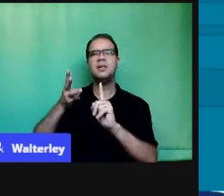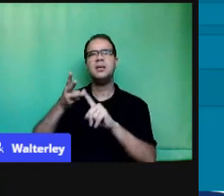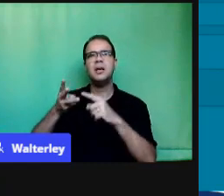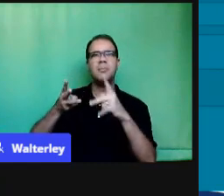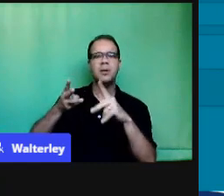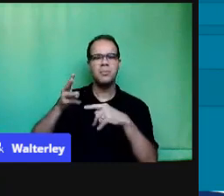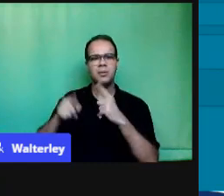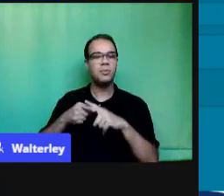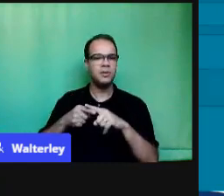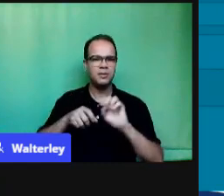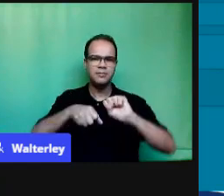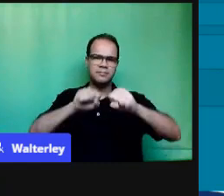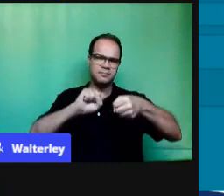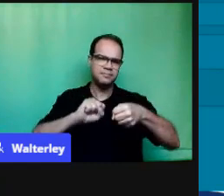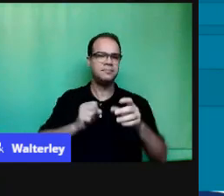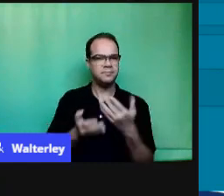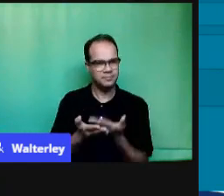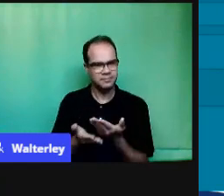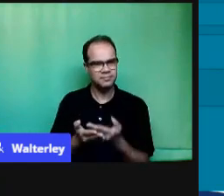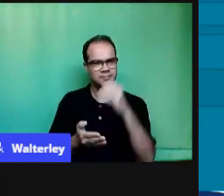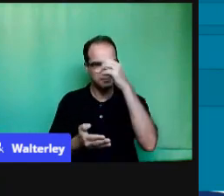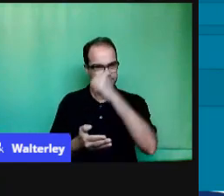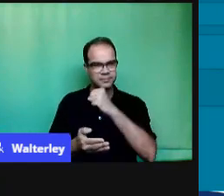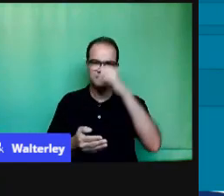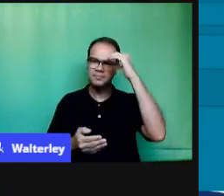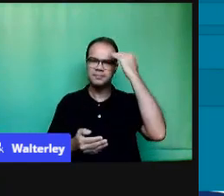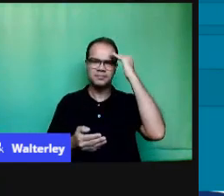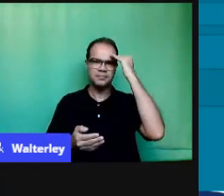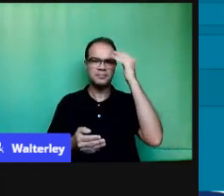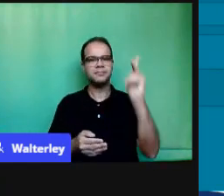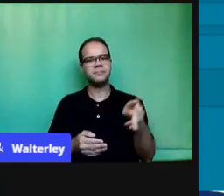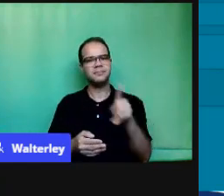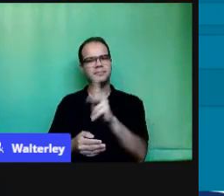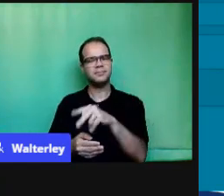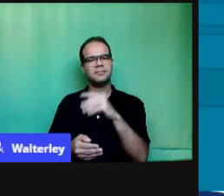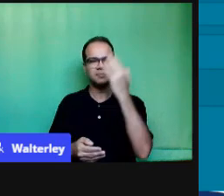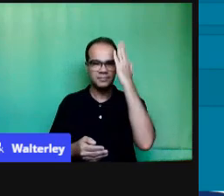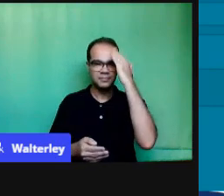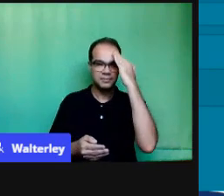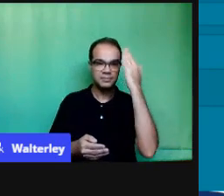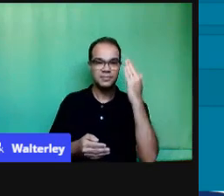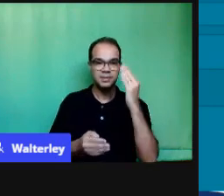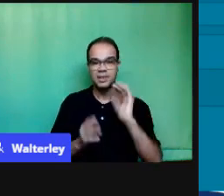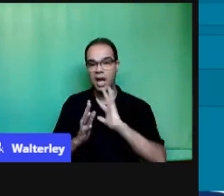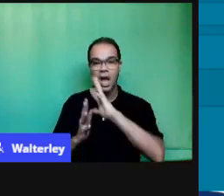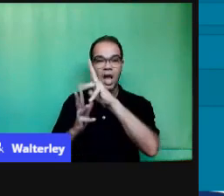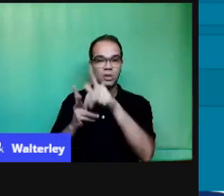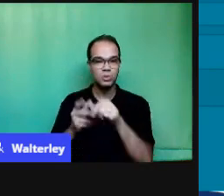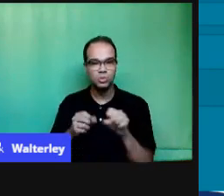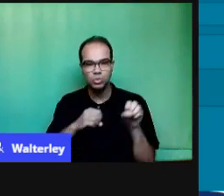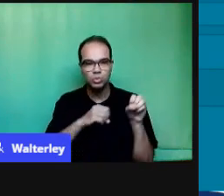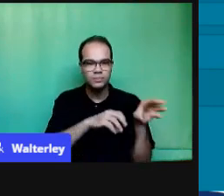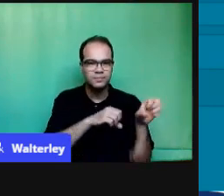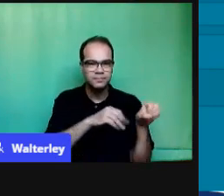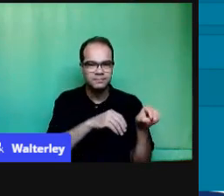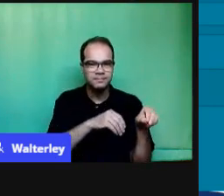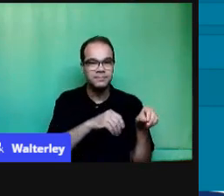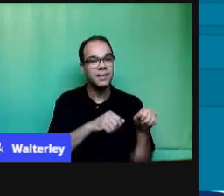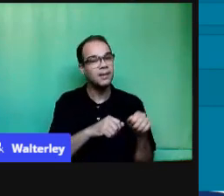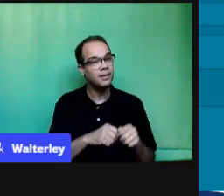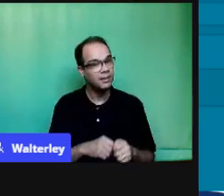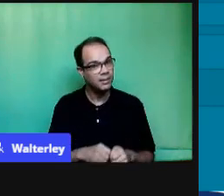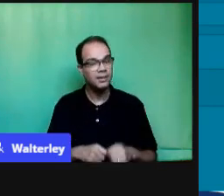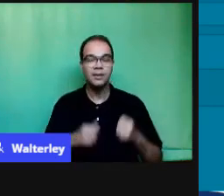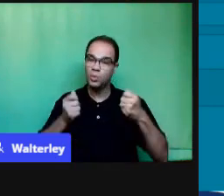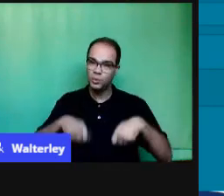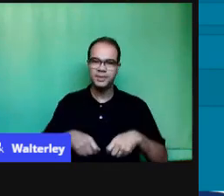própria faculdade. Então, se nós juntarmos o conhecimento de todos, talvez a gente consiga delimitar conceitos,